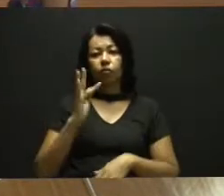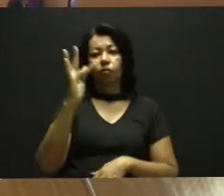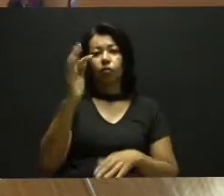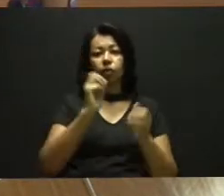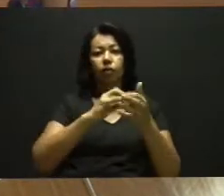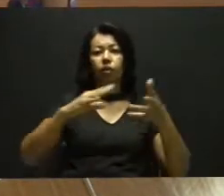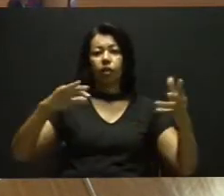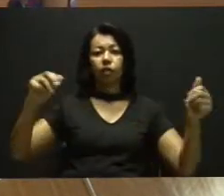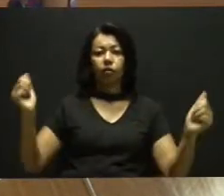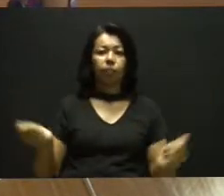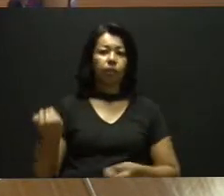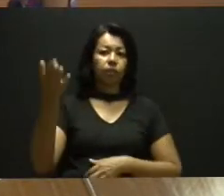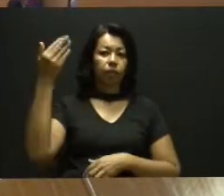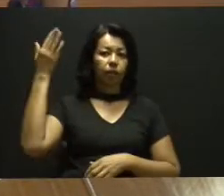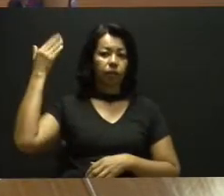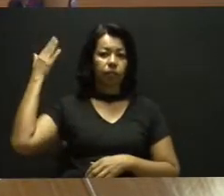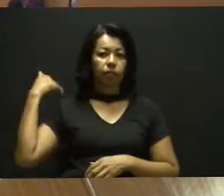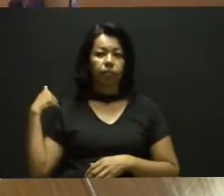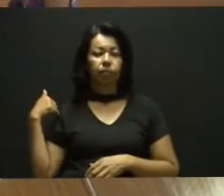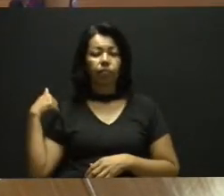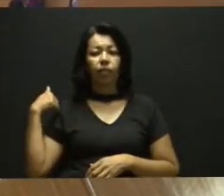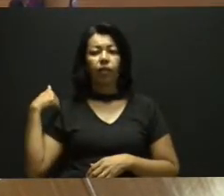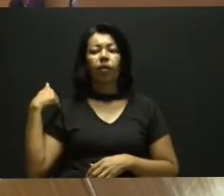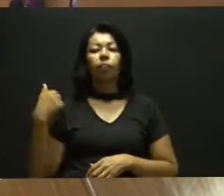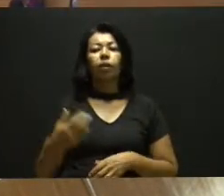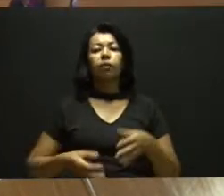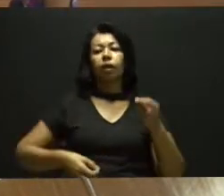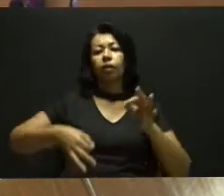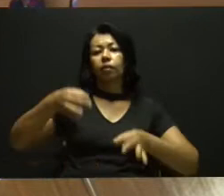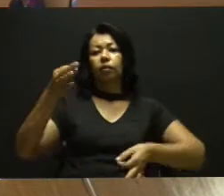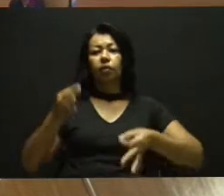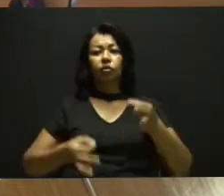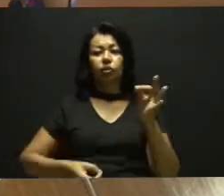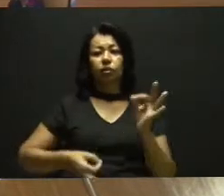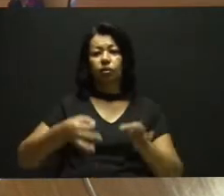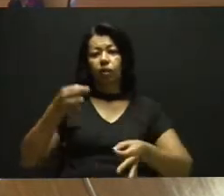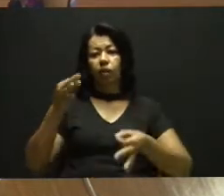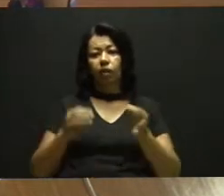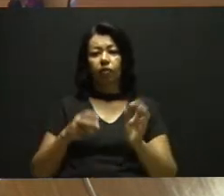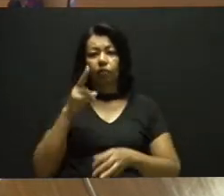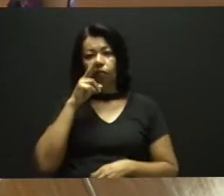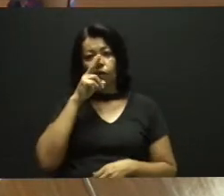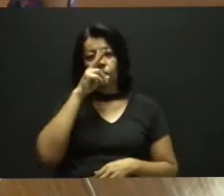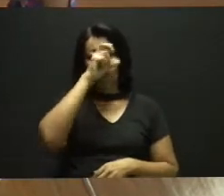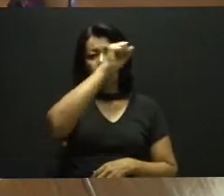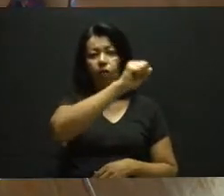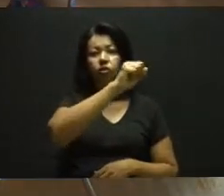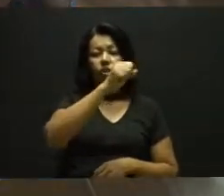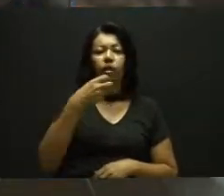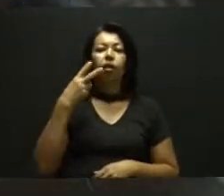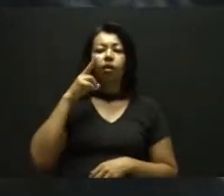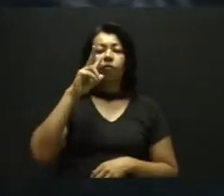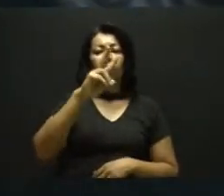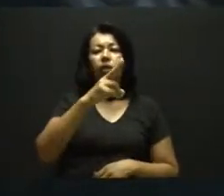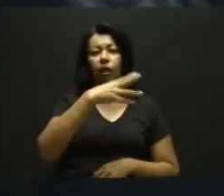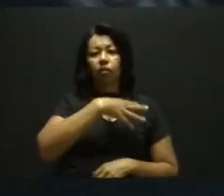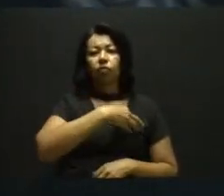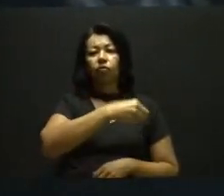vitória não passado mas segue na justiça acaba ok